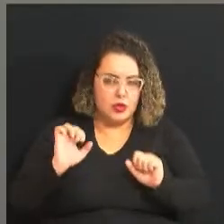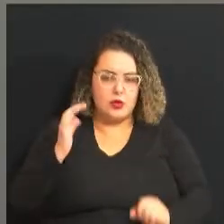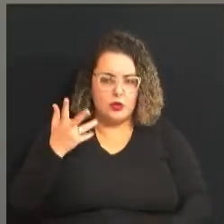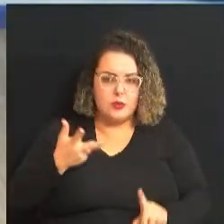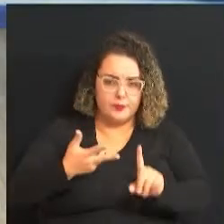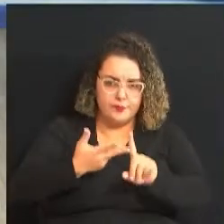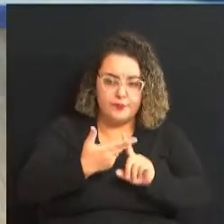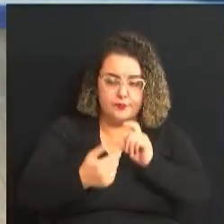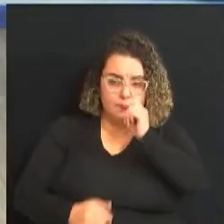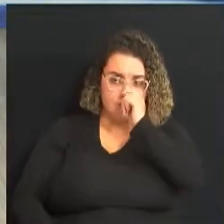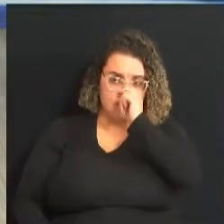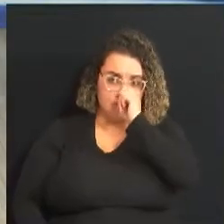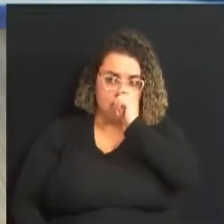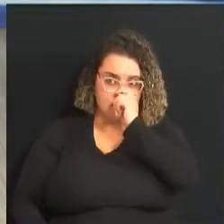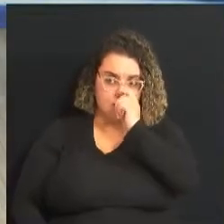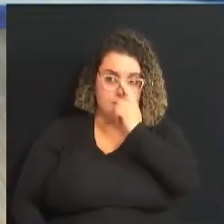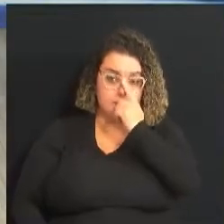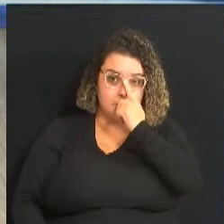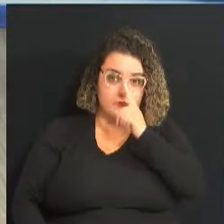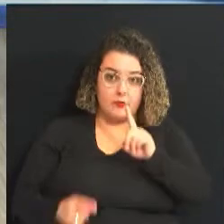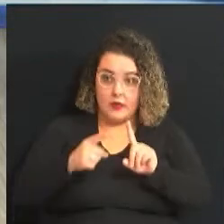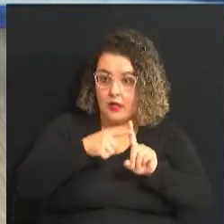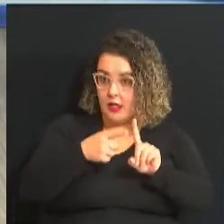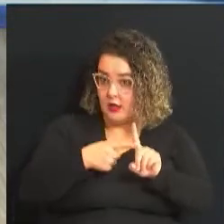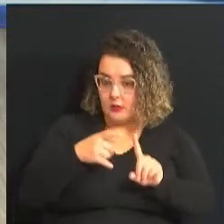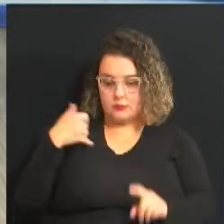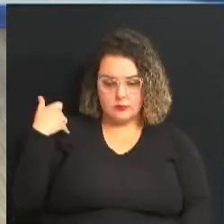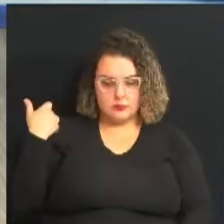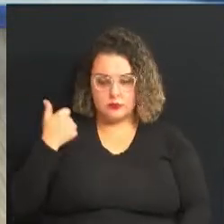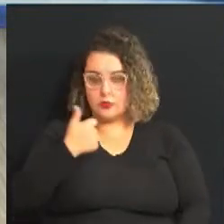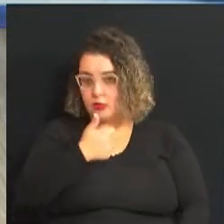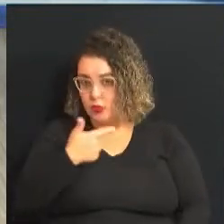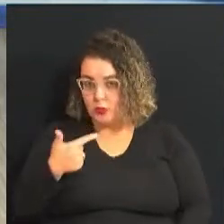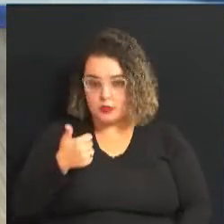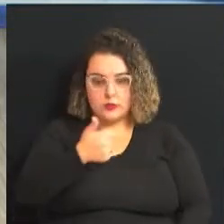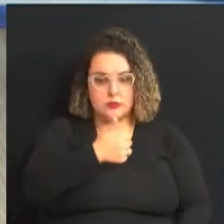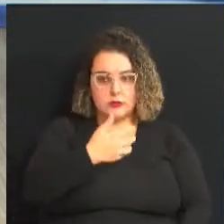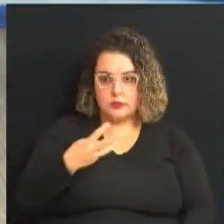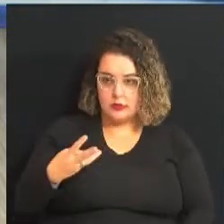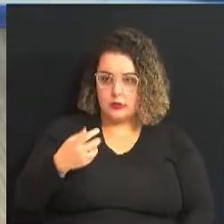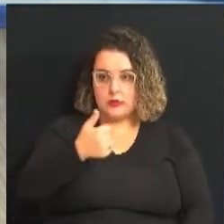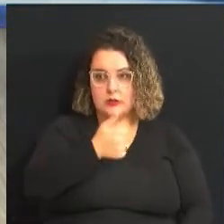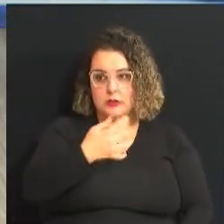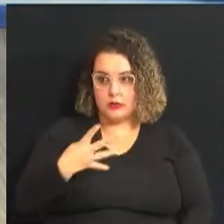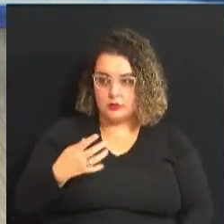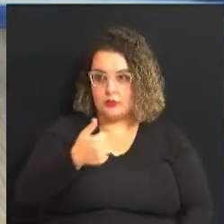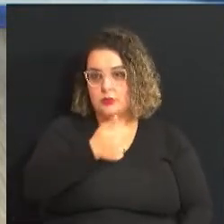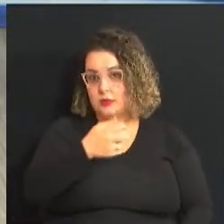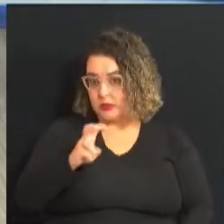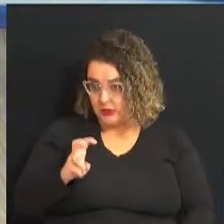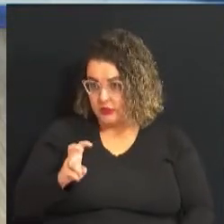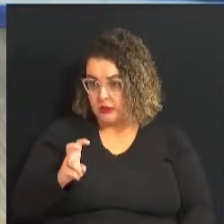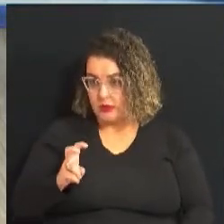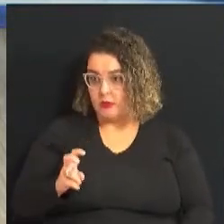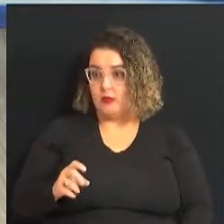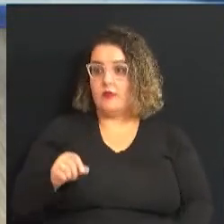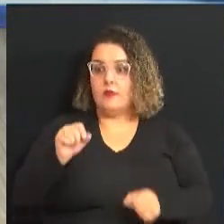grávida novinha aí, de 12, 13, 15, também produz leite normalmente, doutor?